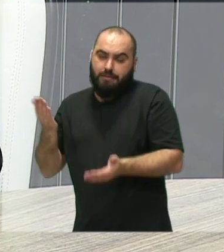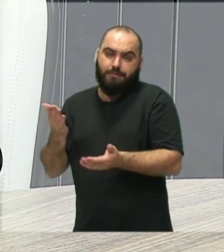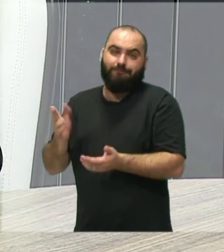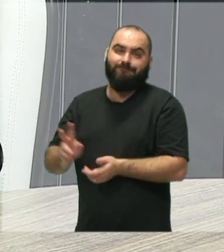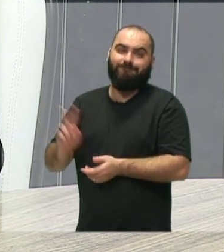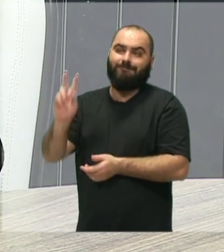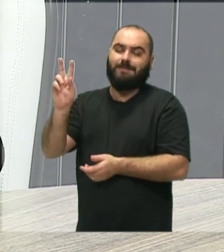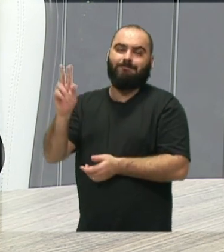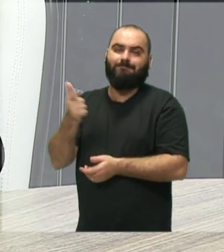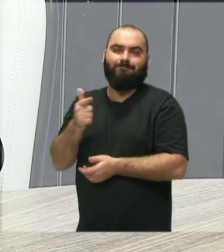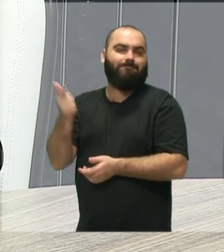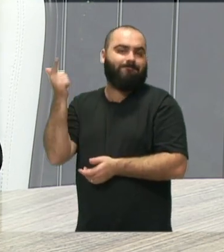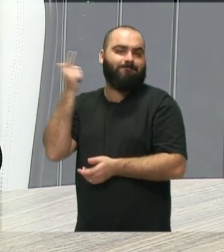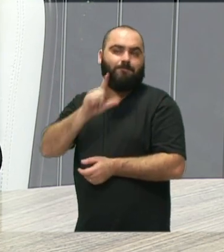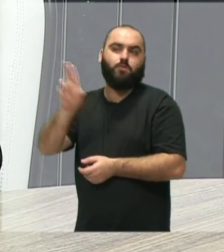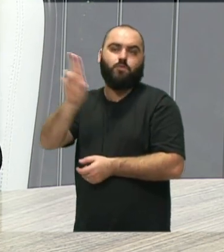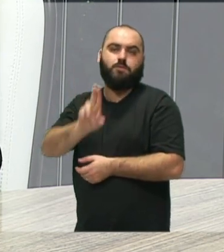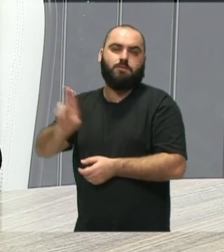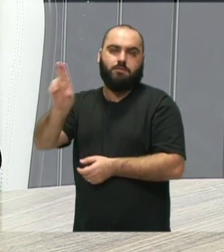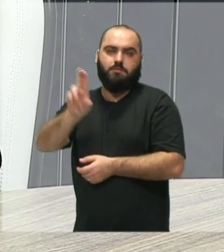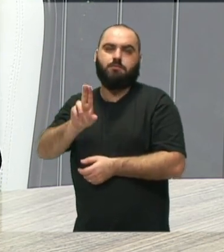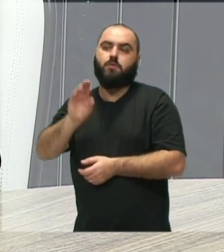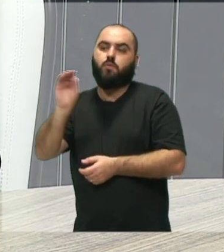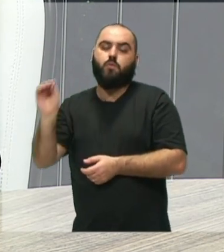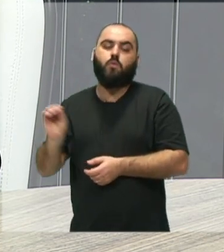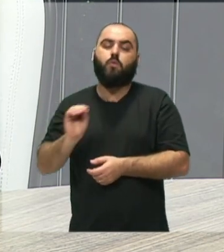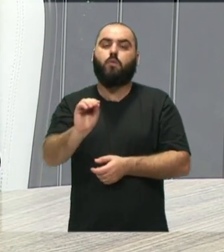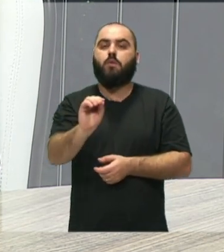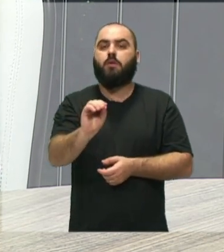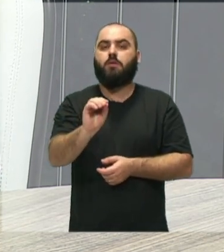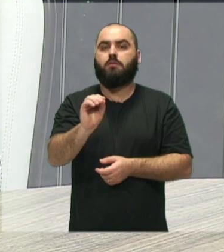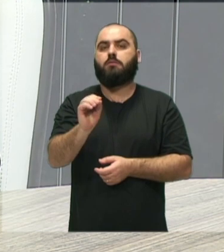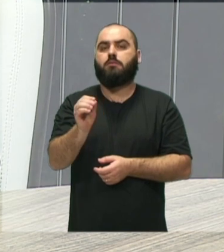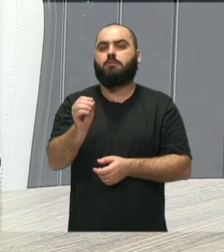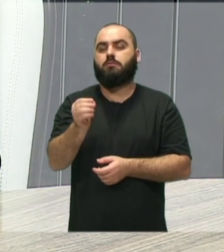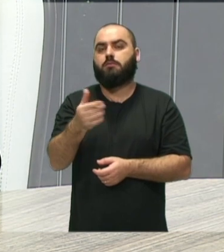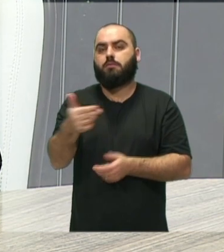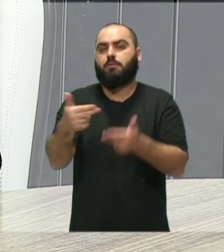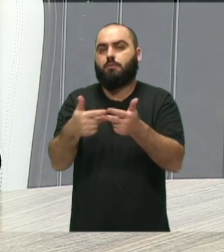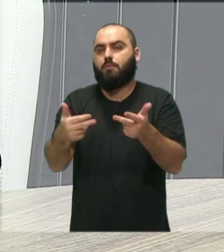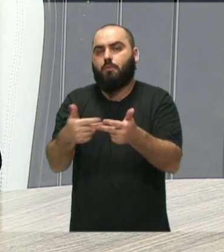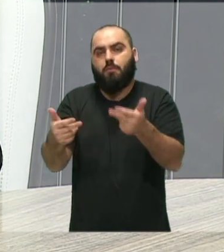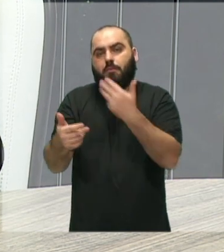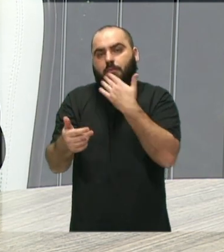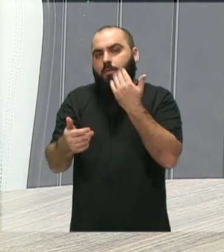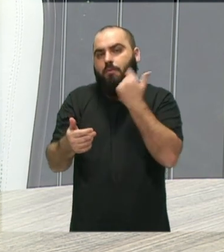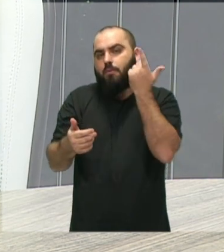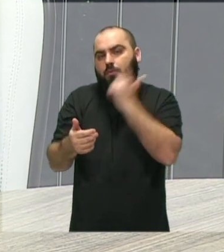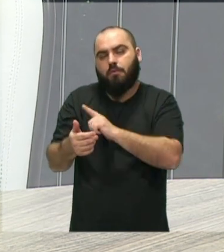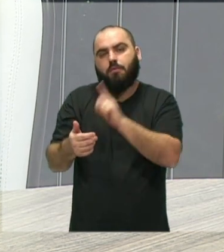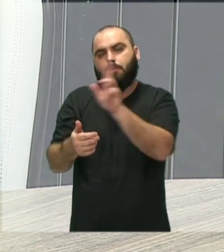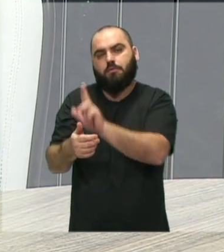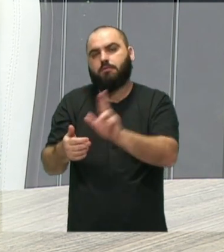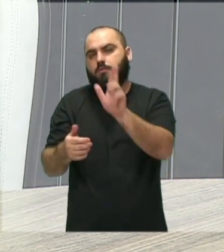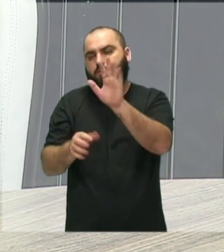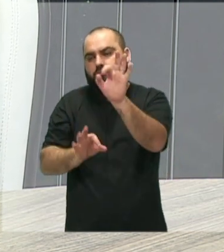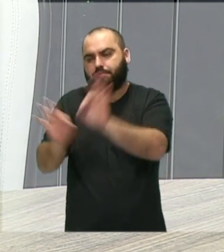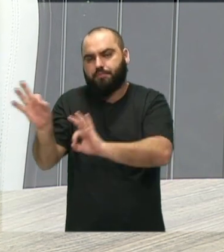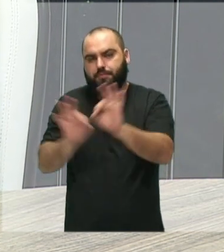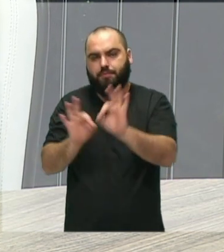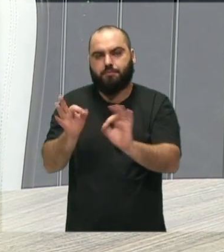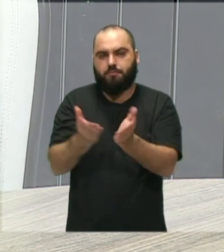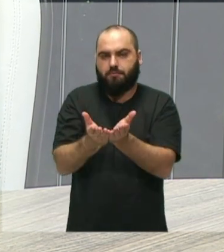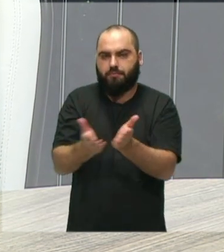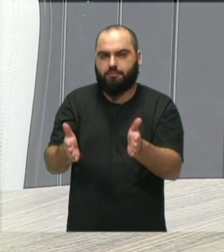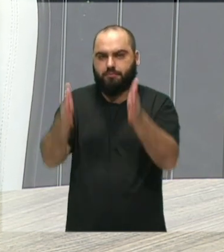dele. E colocando etafã também, que ajuda a deixar ele mais acomodado, né? E reorganizando nas caixas para